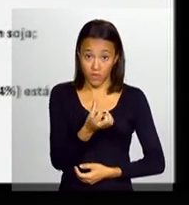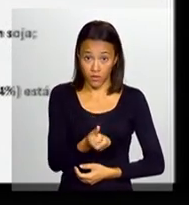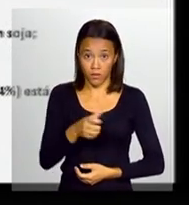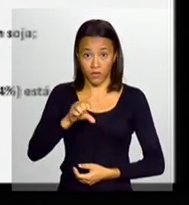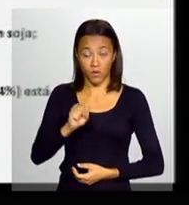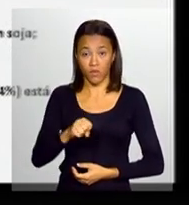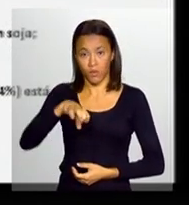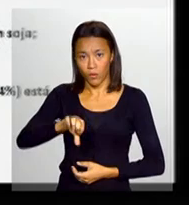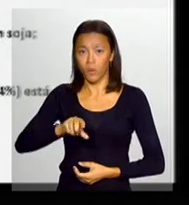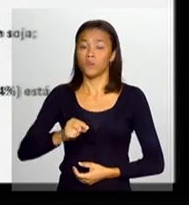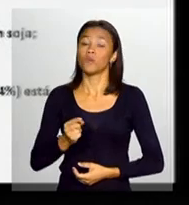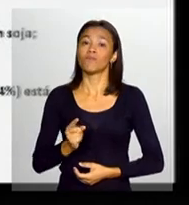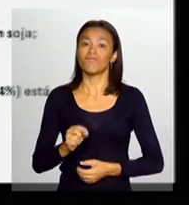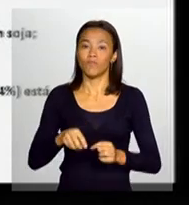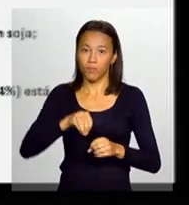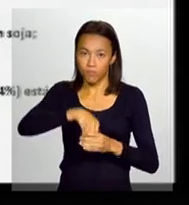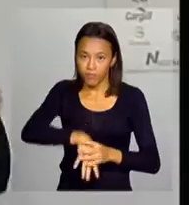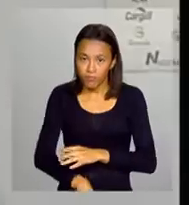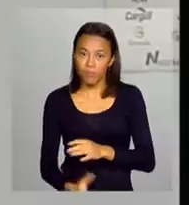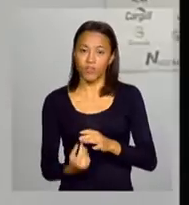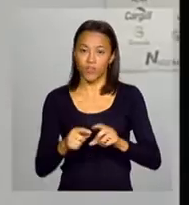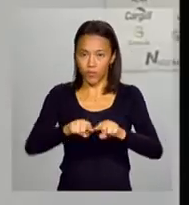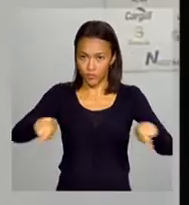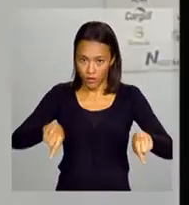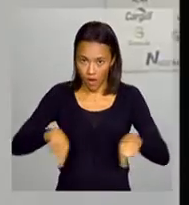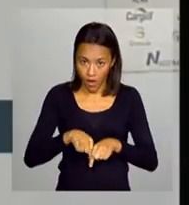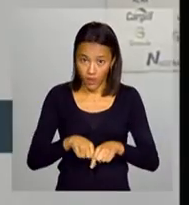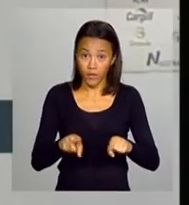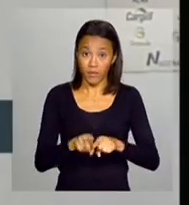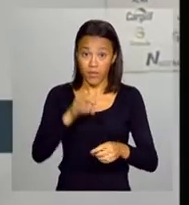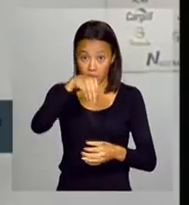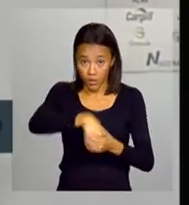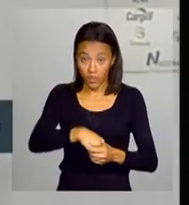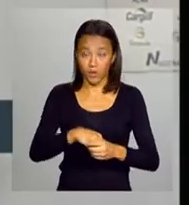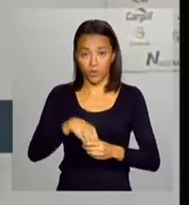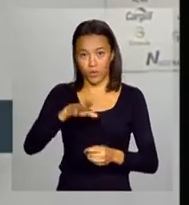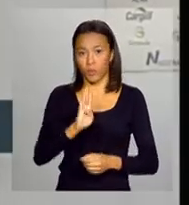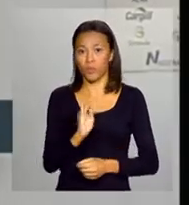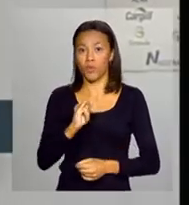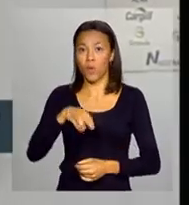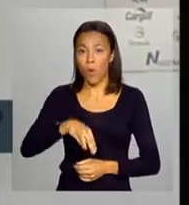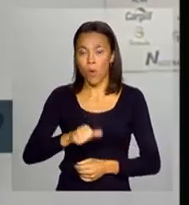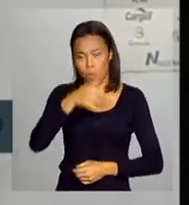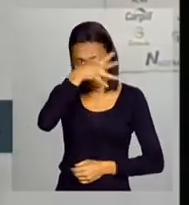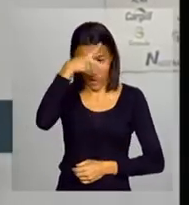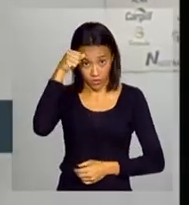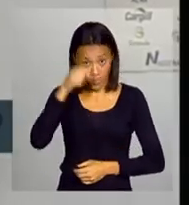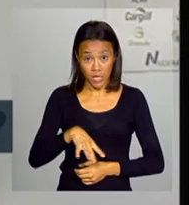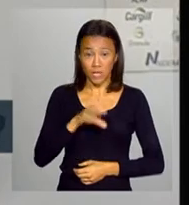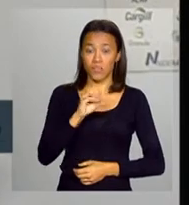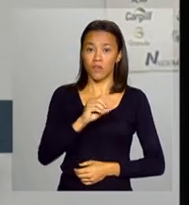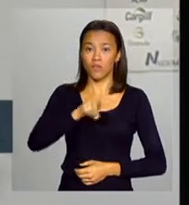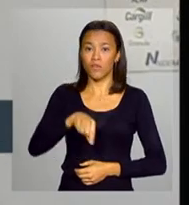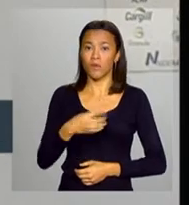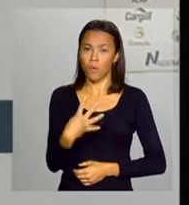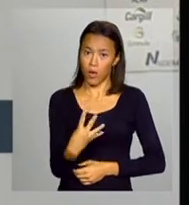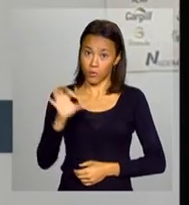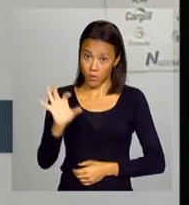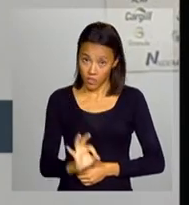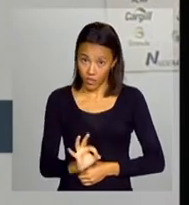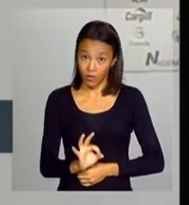11.698 hectares. E essa área de soja no bioma Amazônia, ela corresponde então a 0,4%